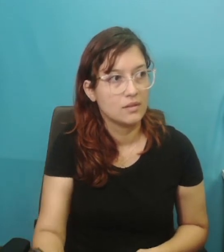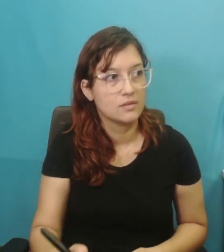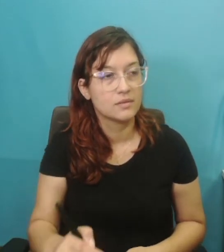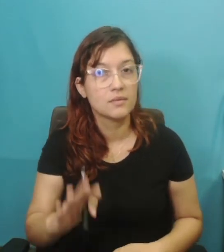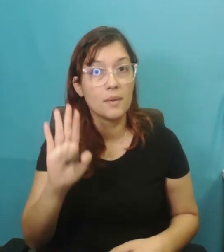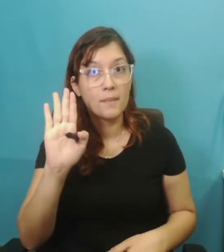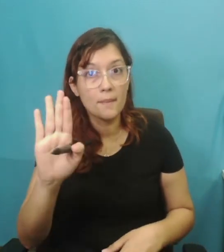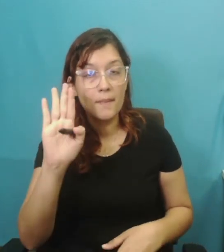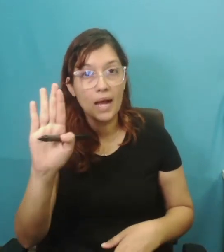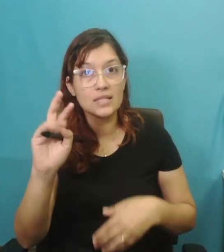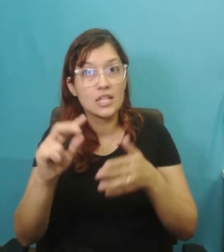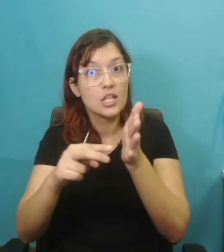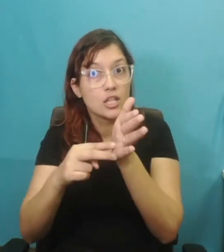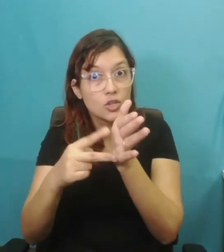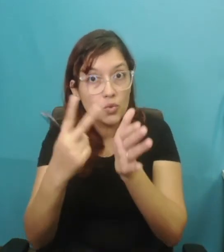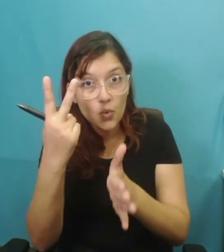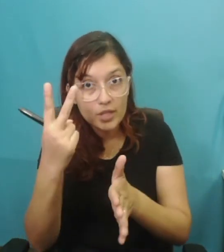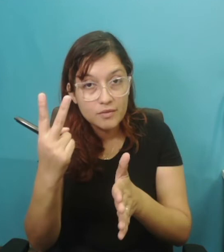0,314